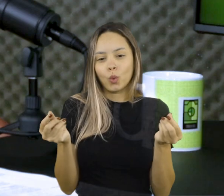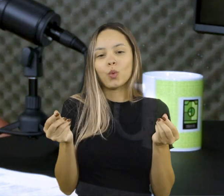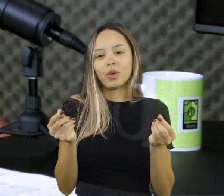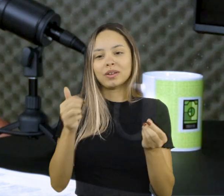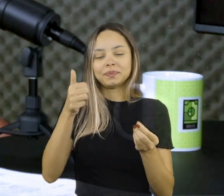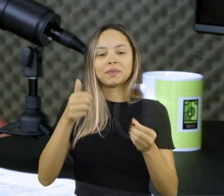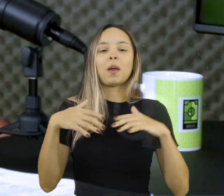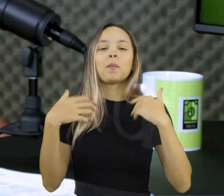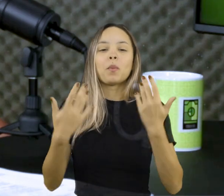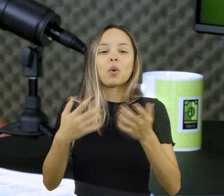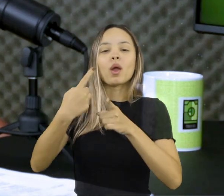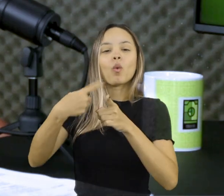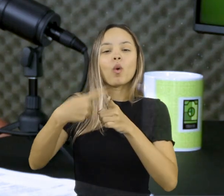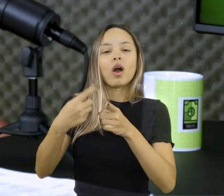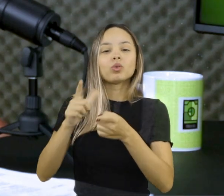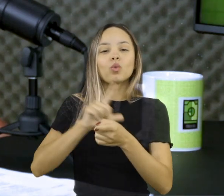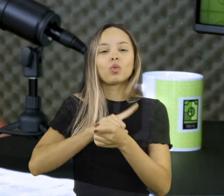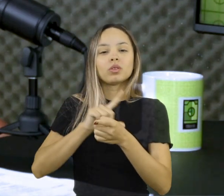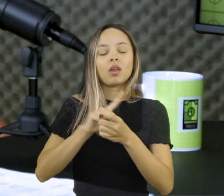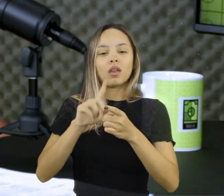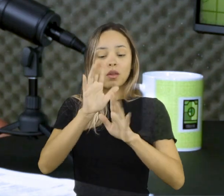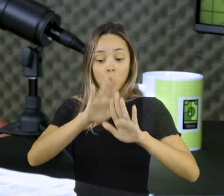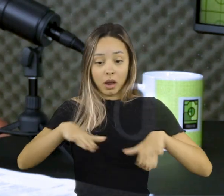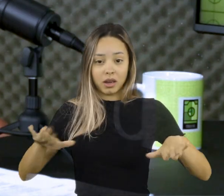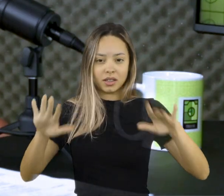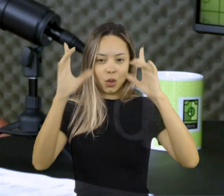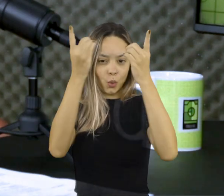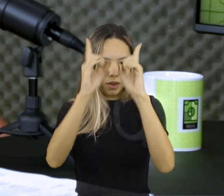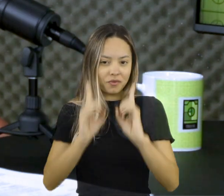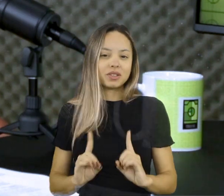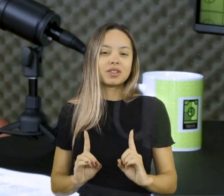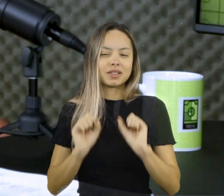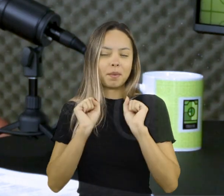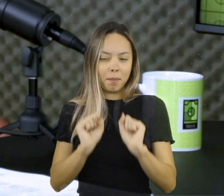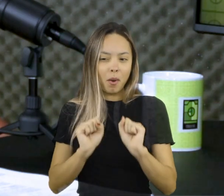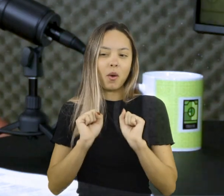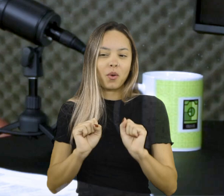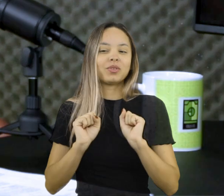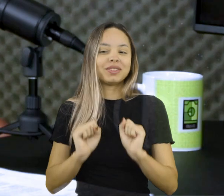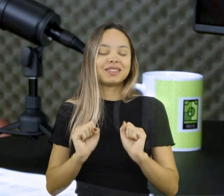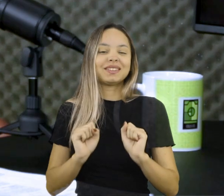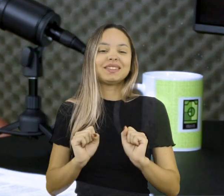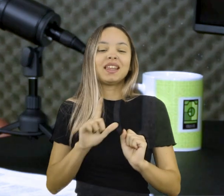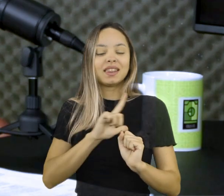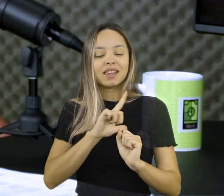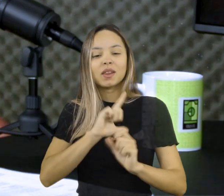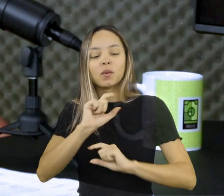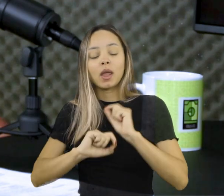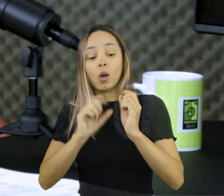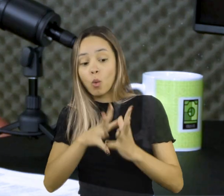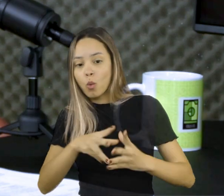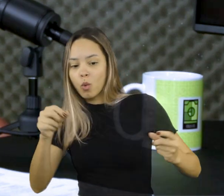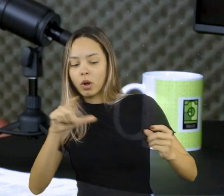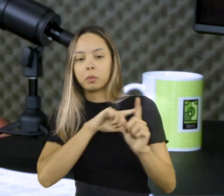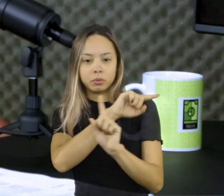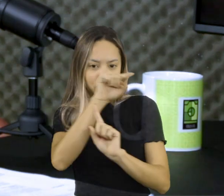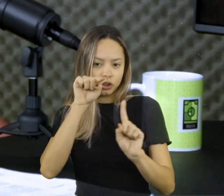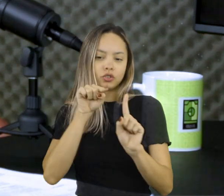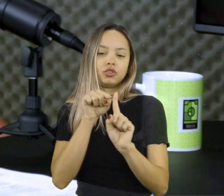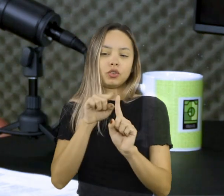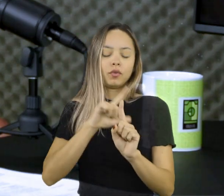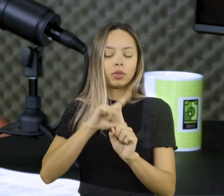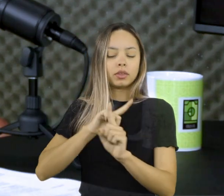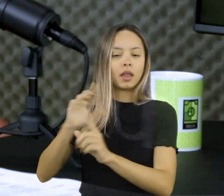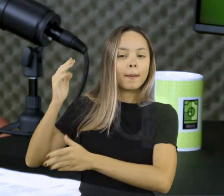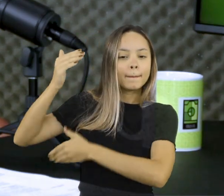com deficiência, seja qual deficiência for, todo mundo vai correr atrás da cura mesmo. Nesse